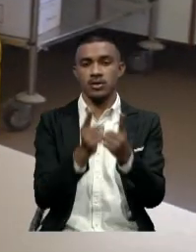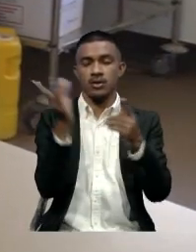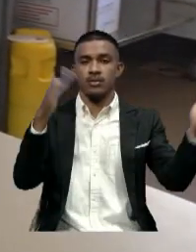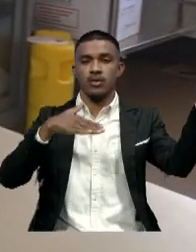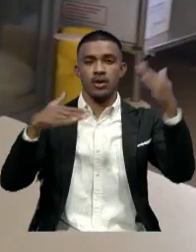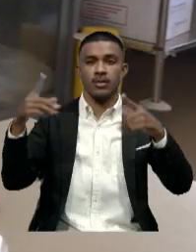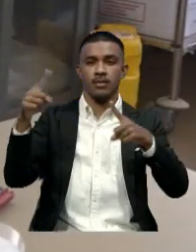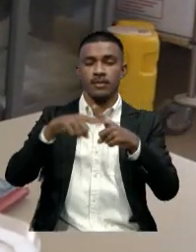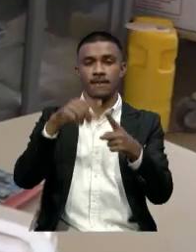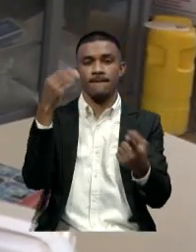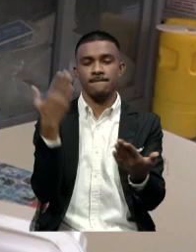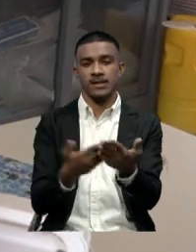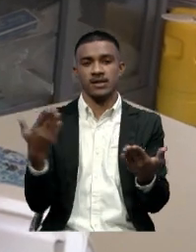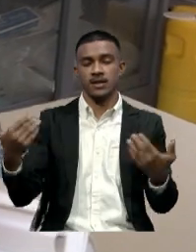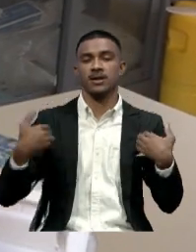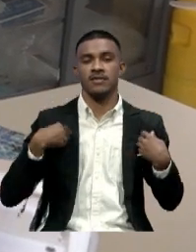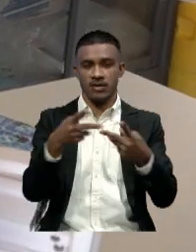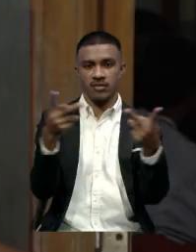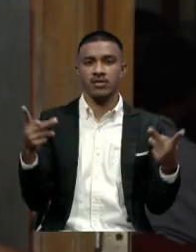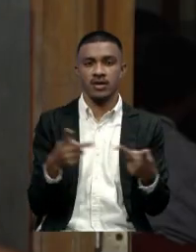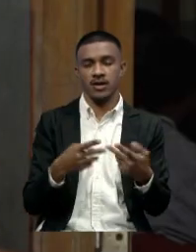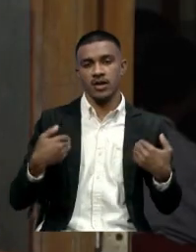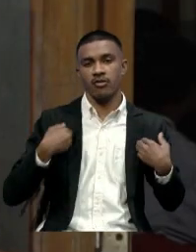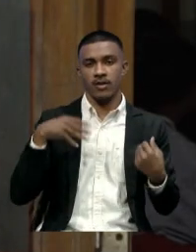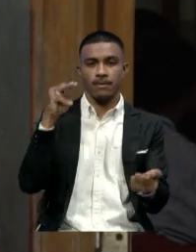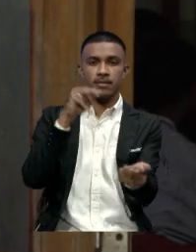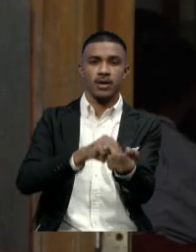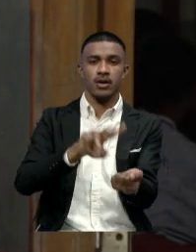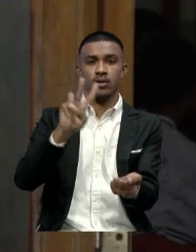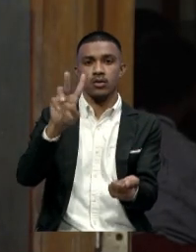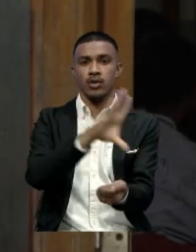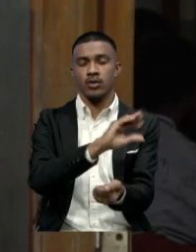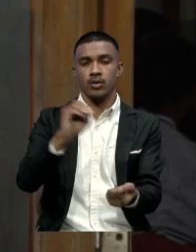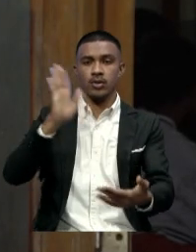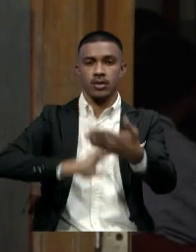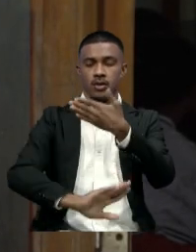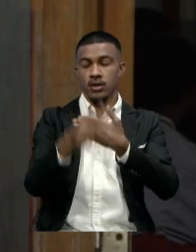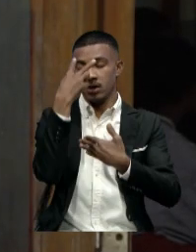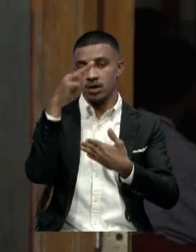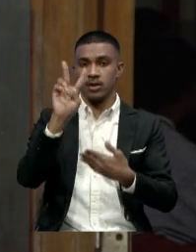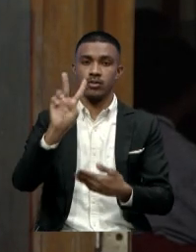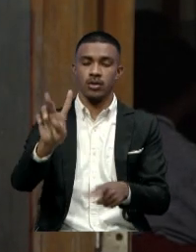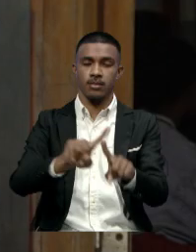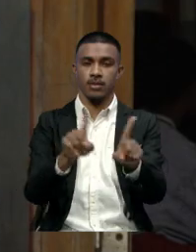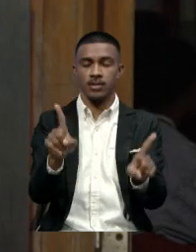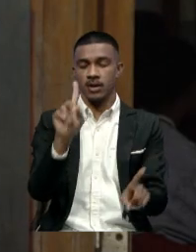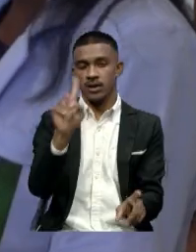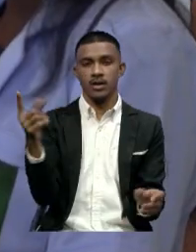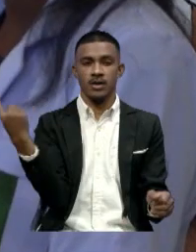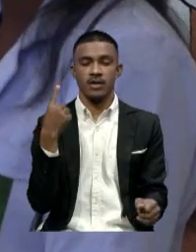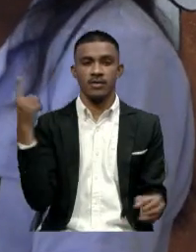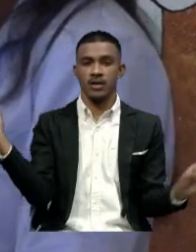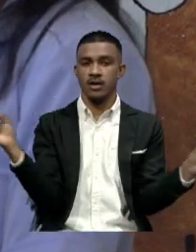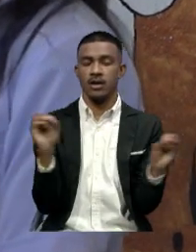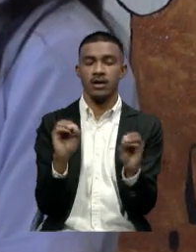recurso humano. E a centro, né, e a médico na em rua, não parteira na em rua, mas bem ida, né, na fatem la